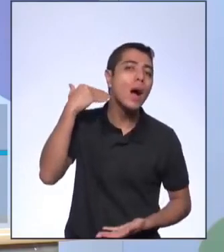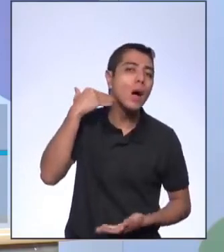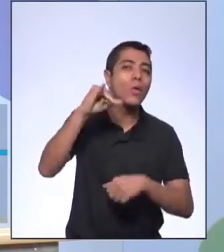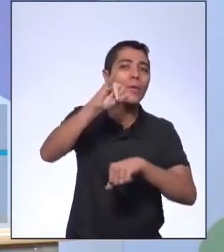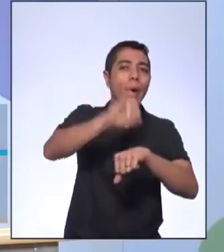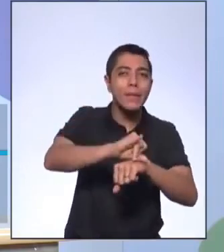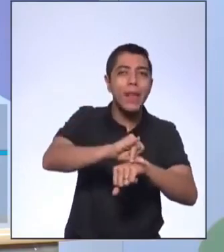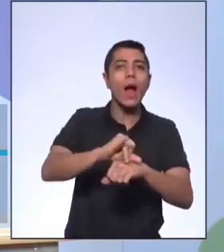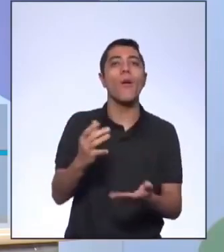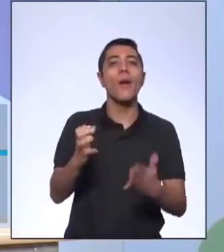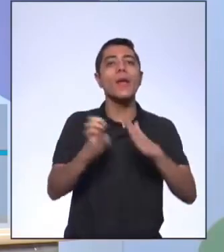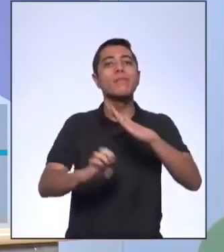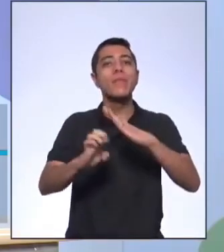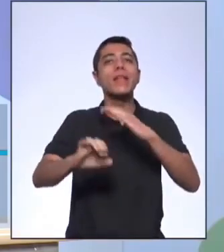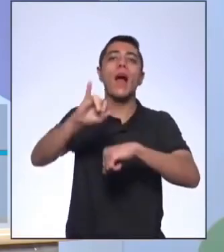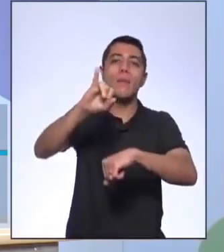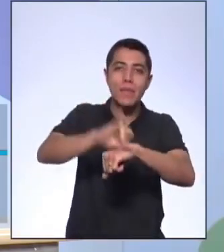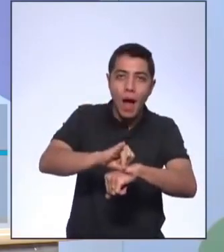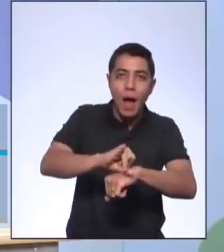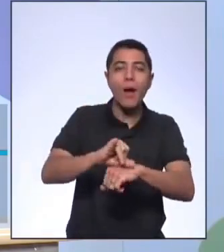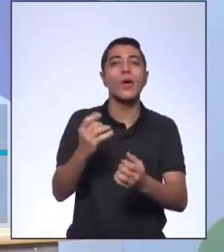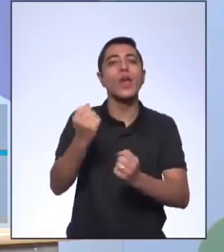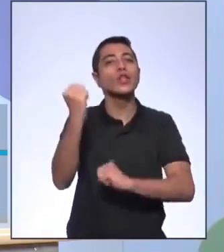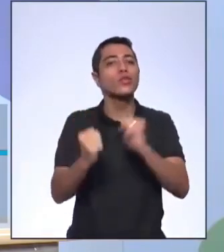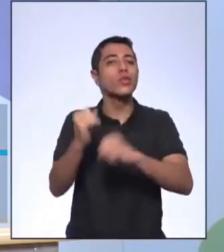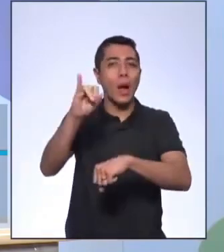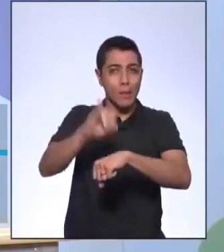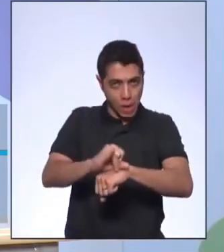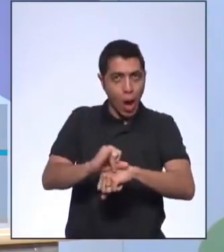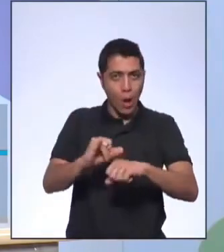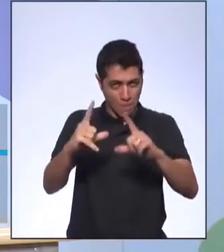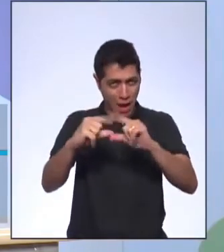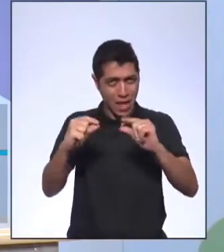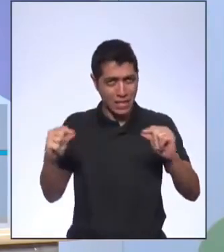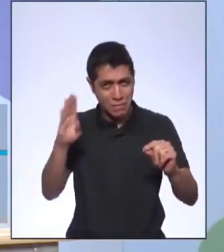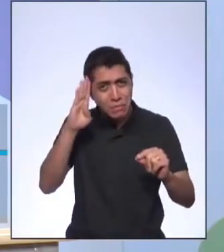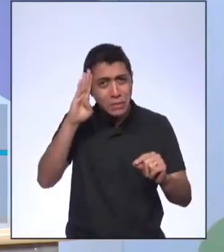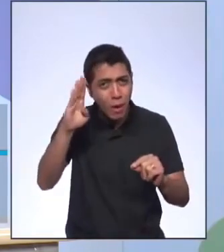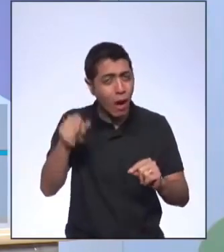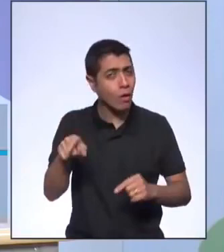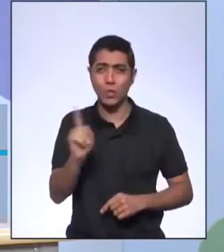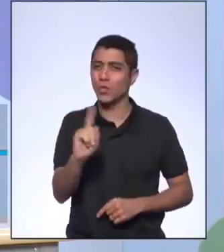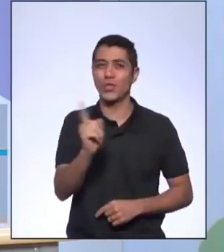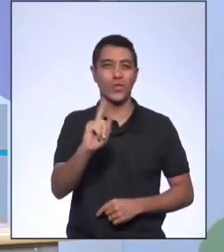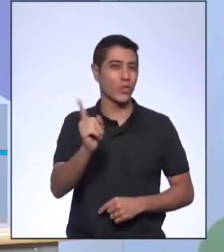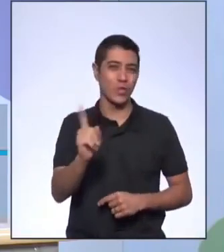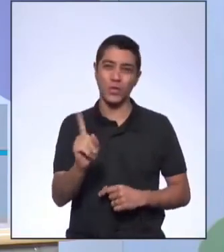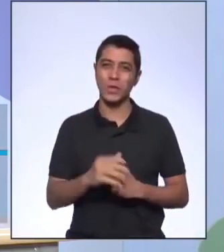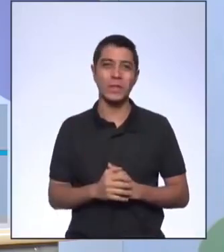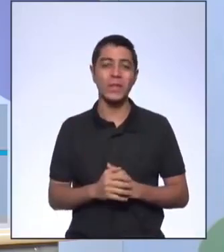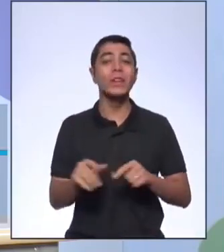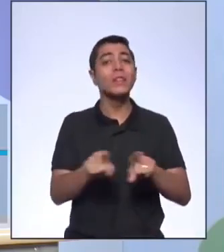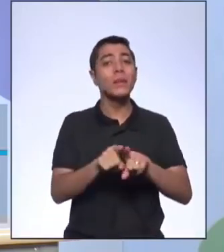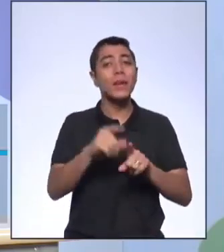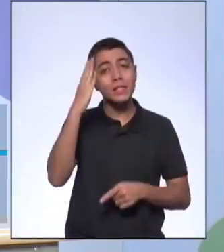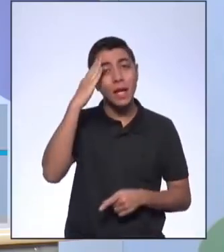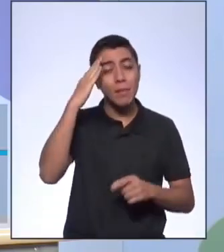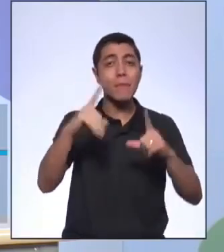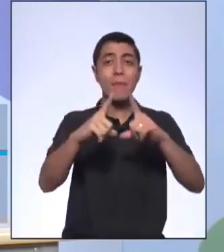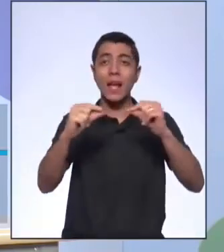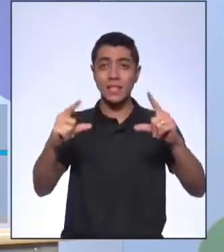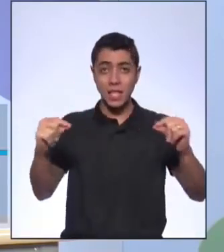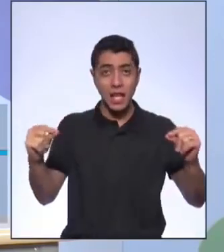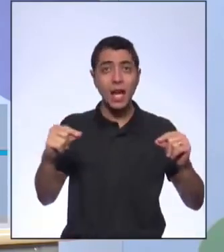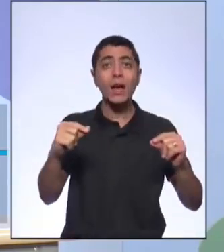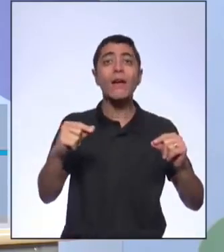empresas de grandes indústrias Insular em Brasília não é uma prioridade né e uma cor e também é que Brasília não tem prefeitura né